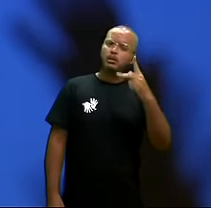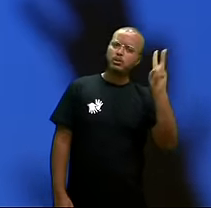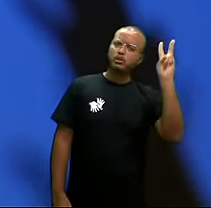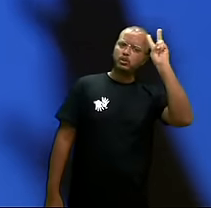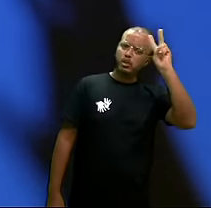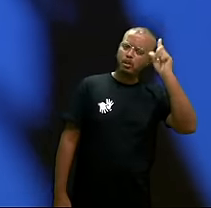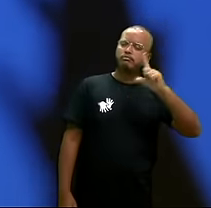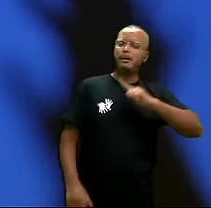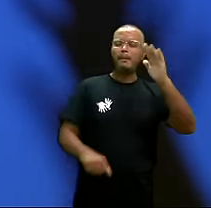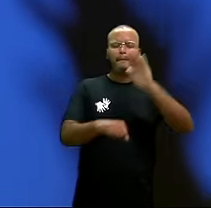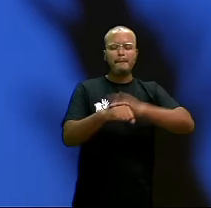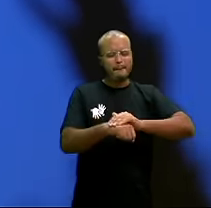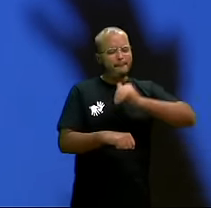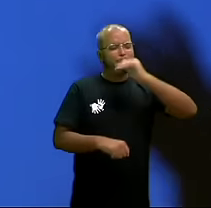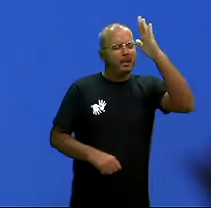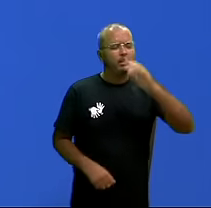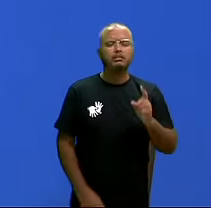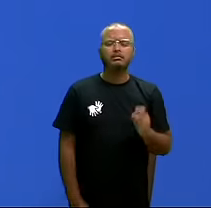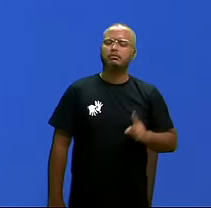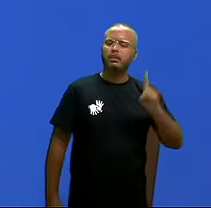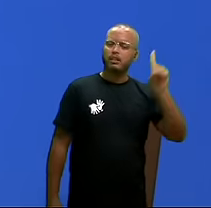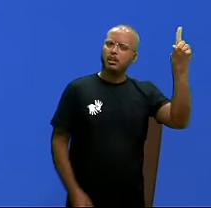final vem da boca de Deus.